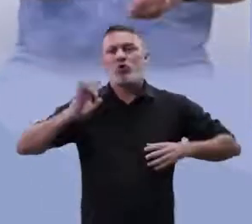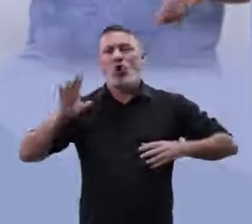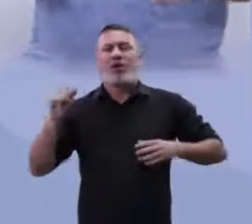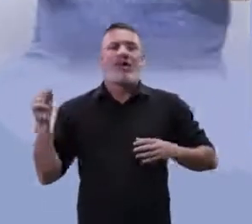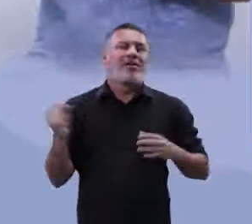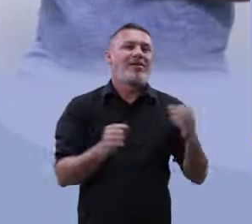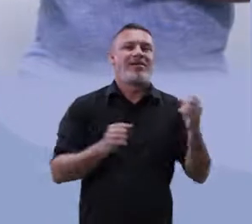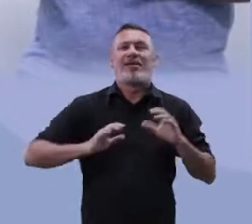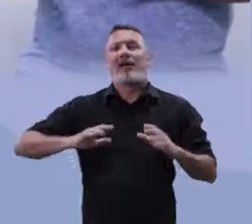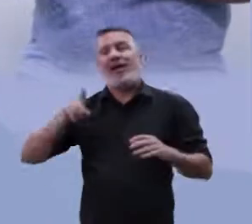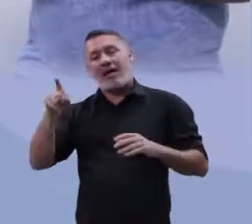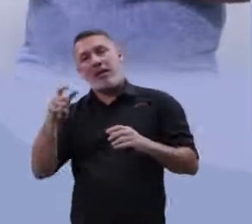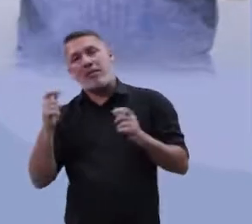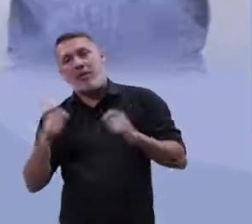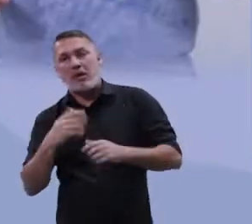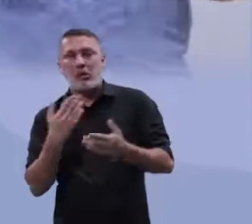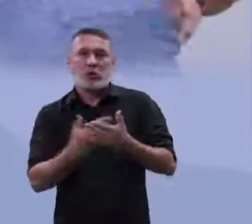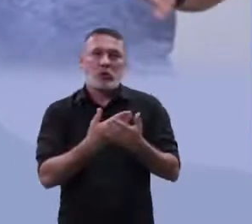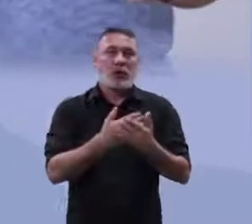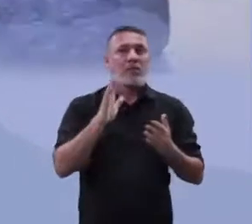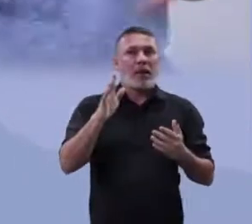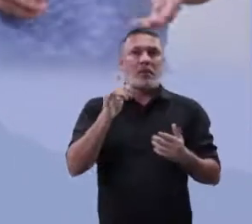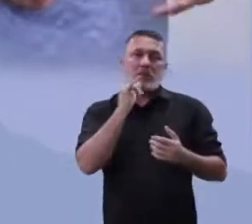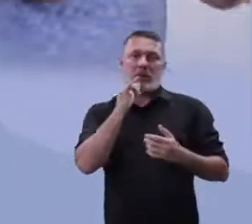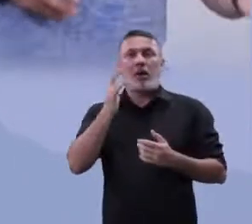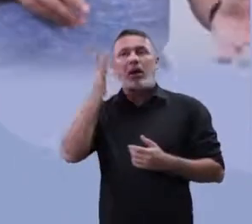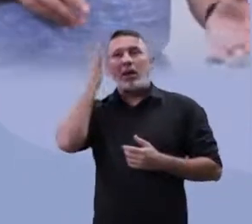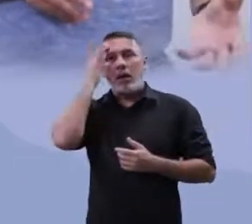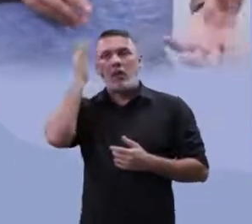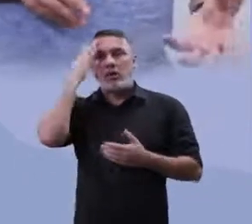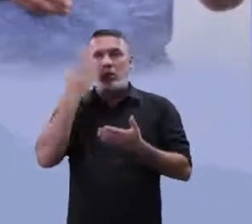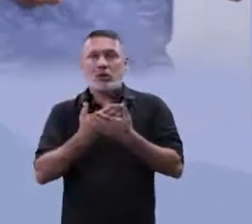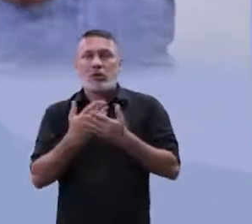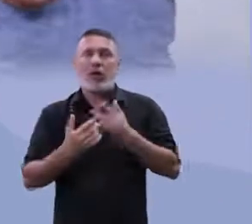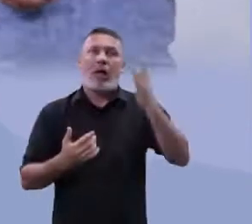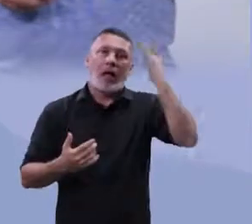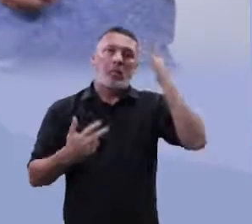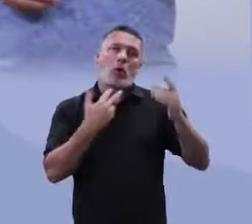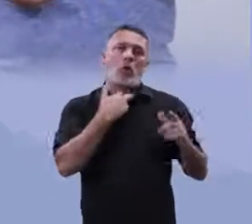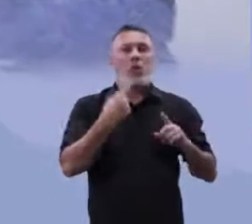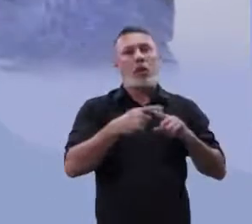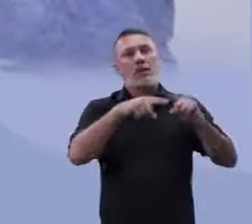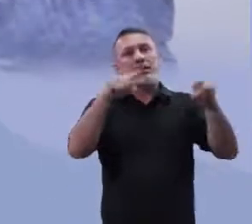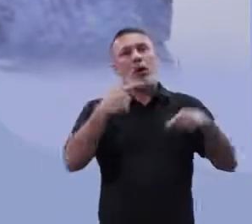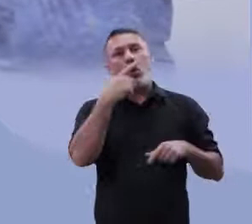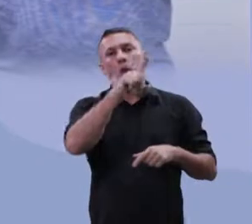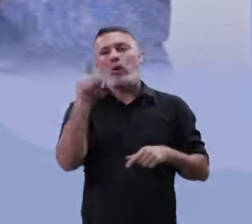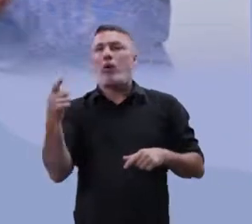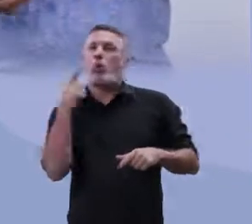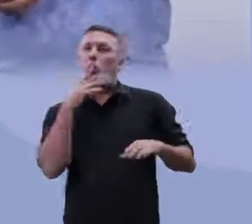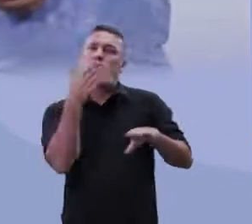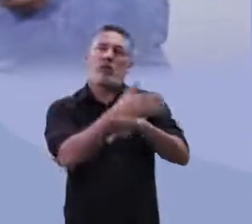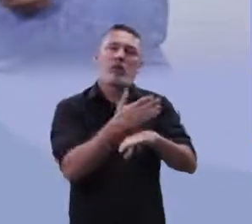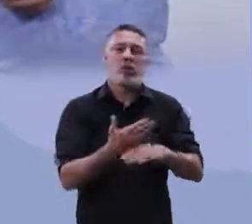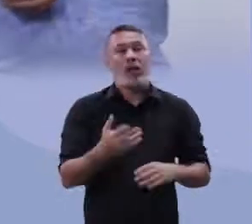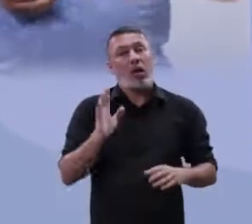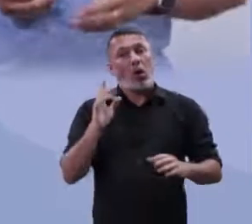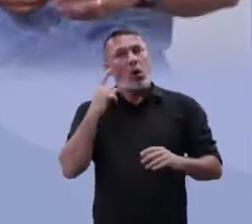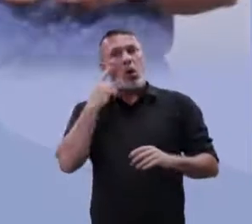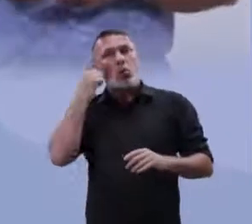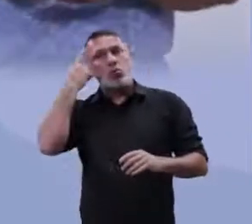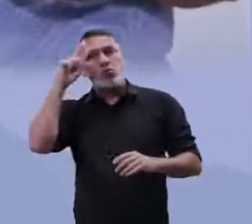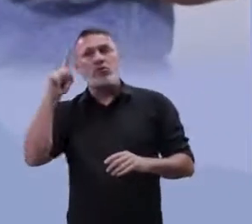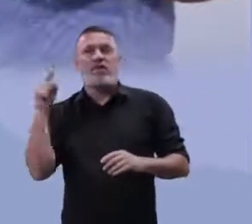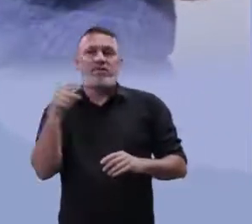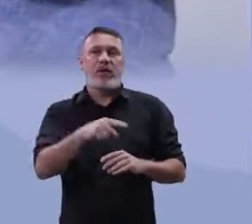isso, olha, ele pode até estudar, mas tais dias ele não vai poder vir porque é uma aula diferenciada, eu não vou ter acesso se ele possui alguma deficiência ou se ele